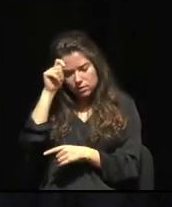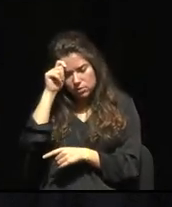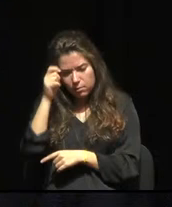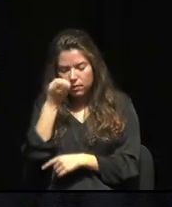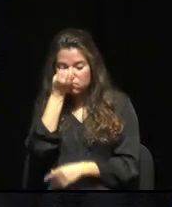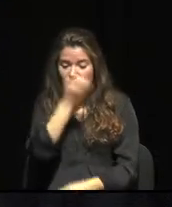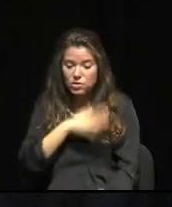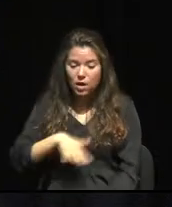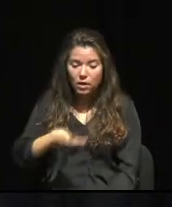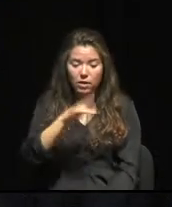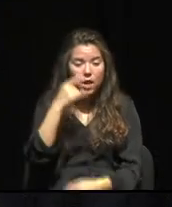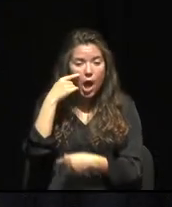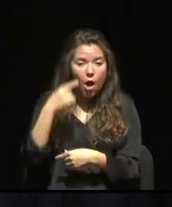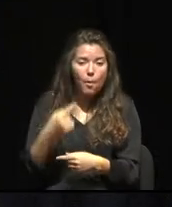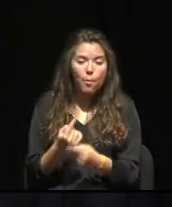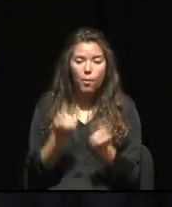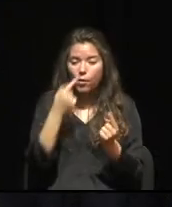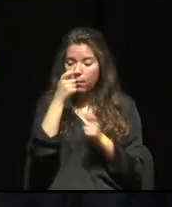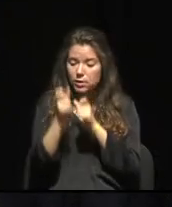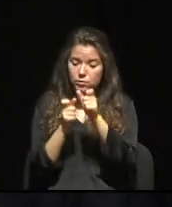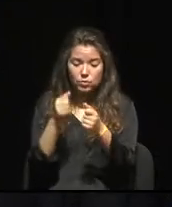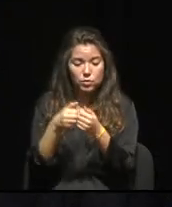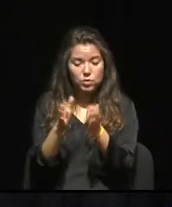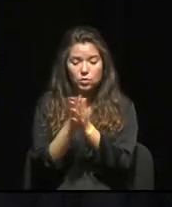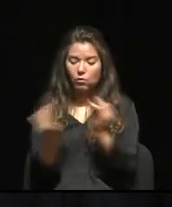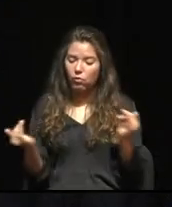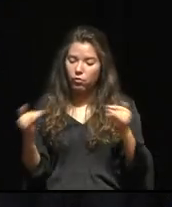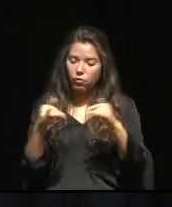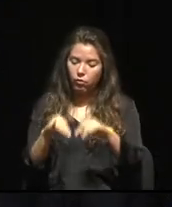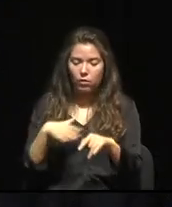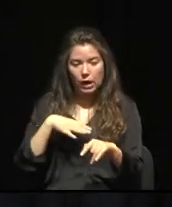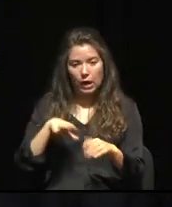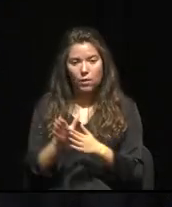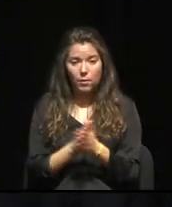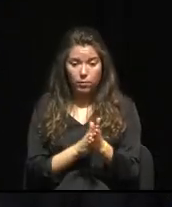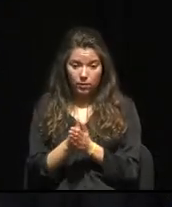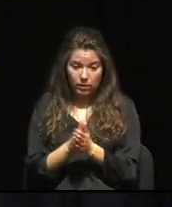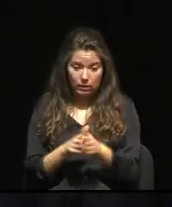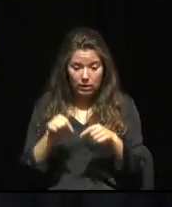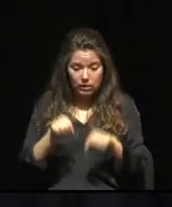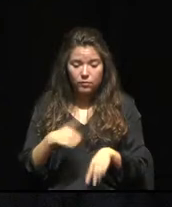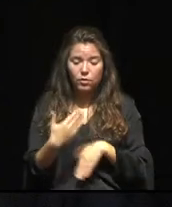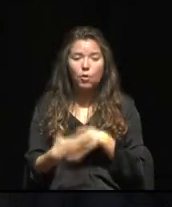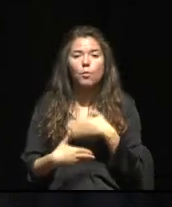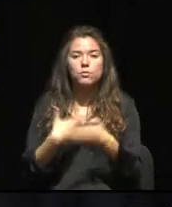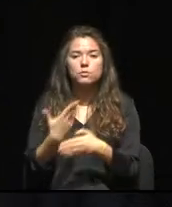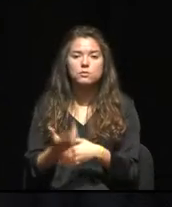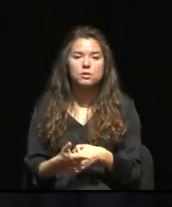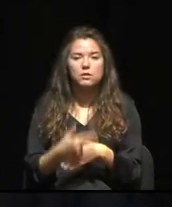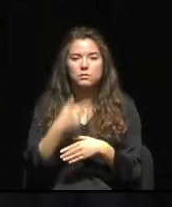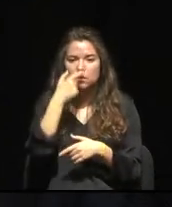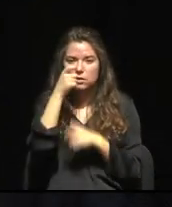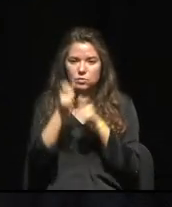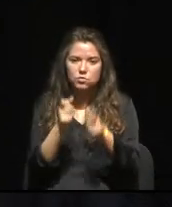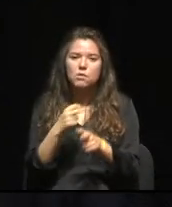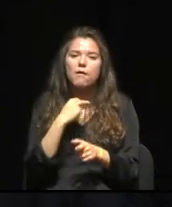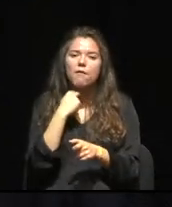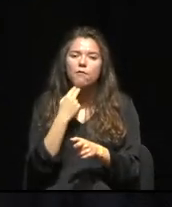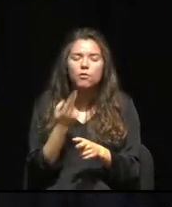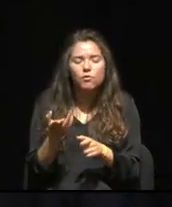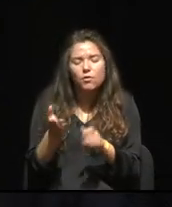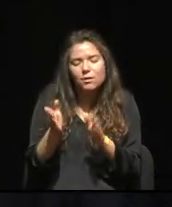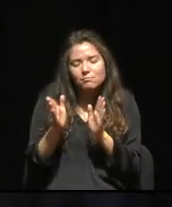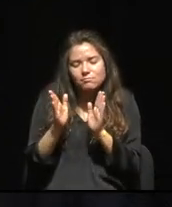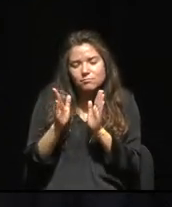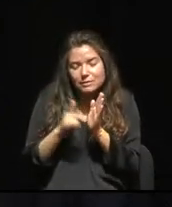público aberto a todas as pessoas que dele queiram usufruir Este foi um dos processos em que a voz das pessoas foi essencial para